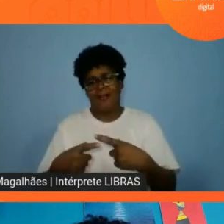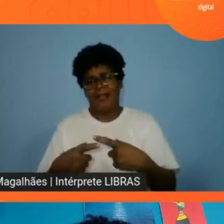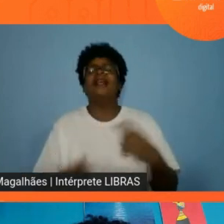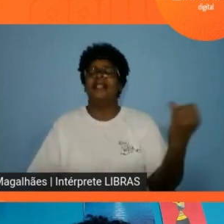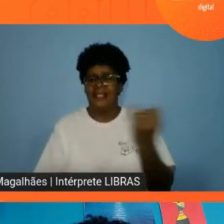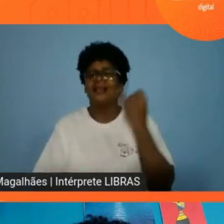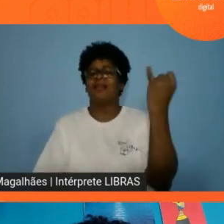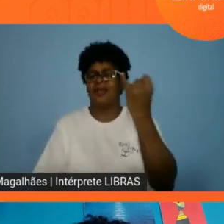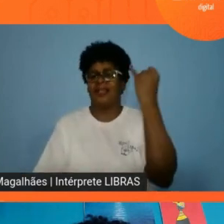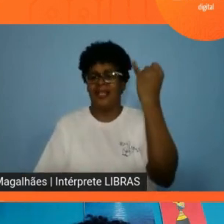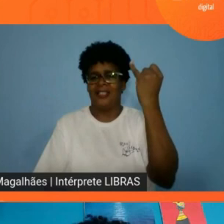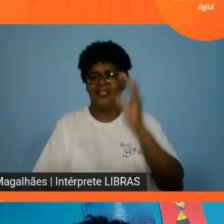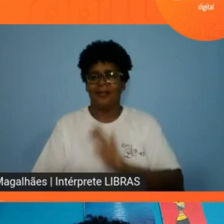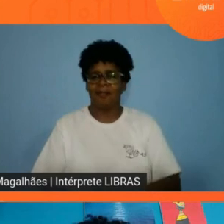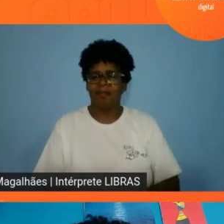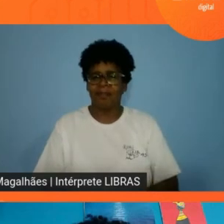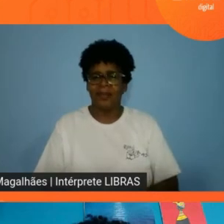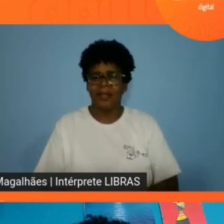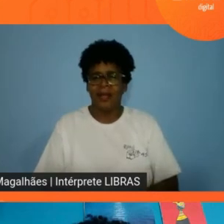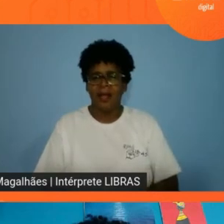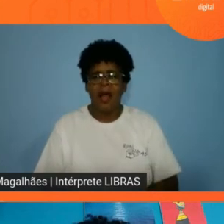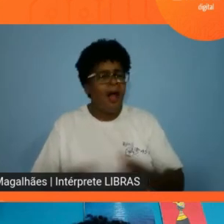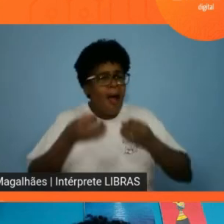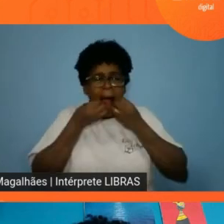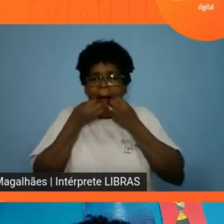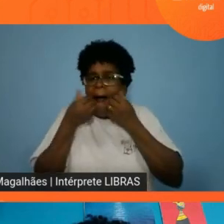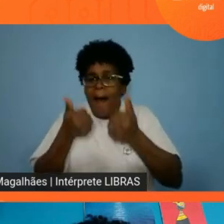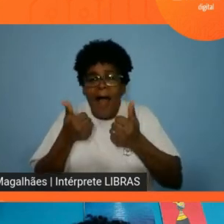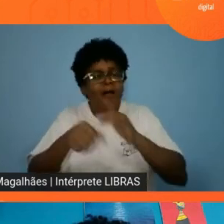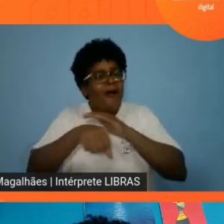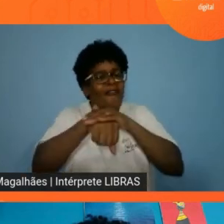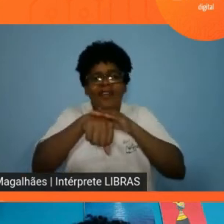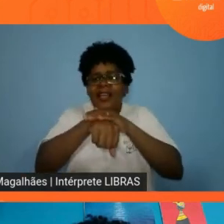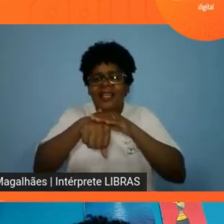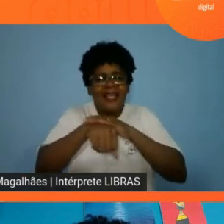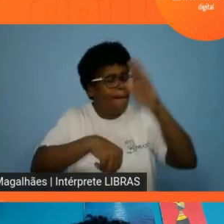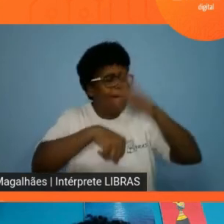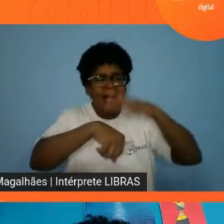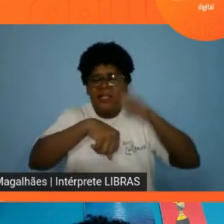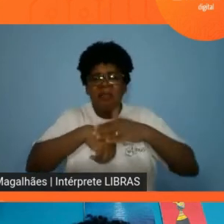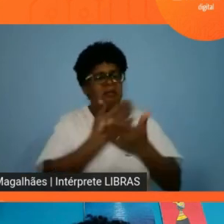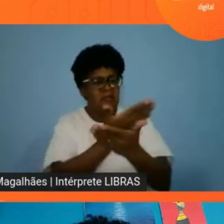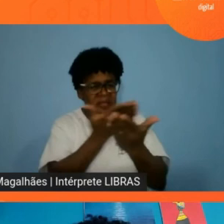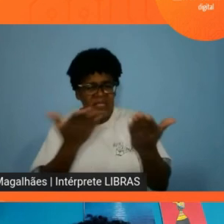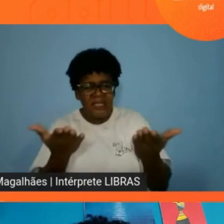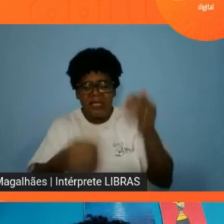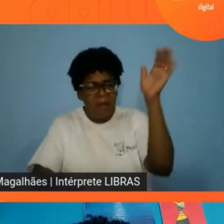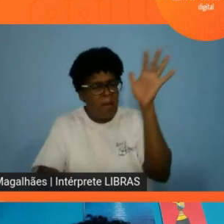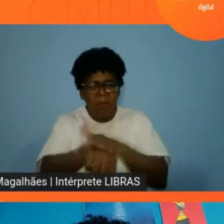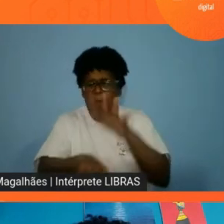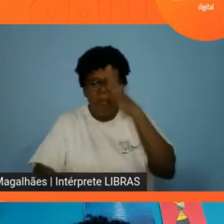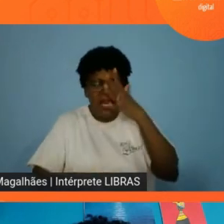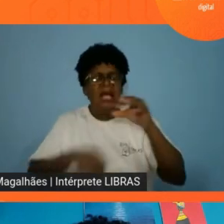importante. Meninas, eu conversaria mais 2 ou 3 horas com vocês, porque vocês são brilhantes, incríveis,